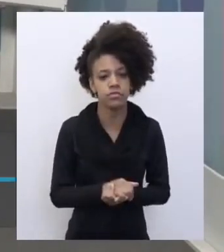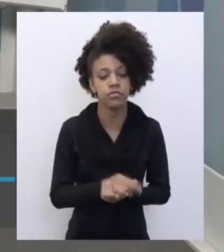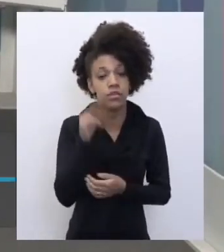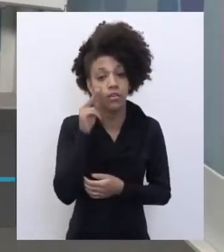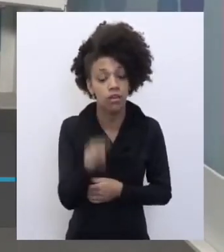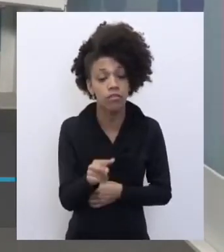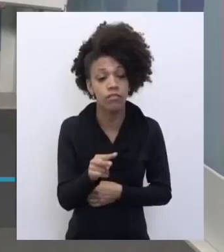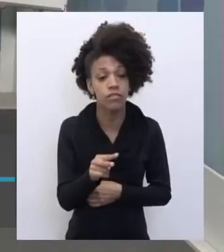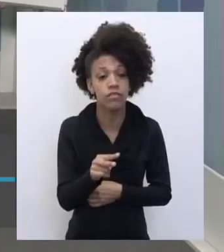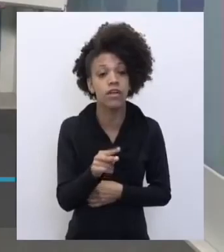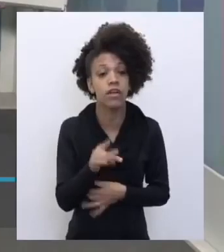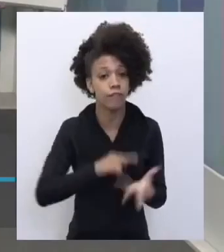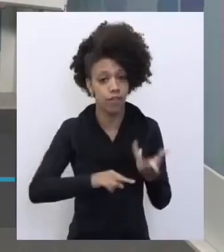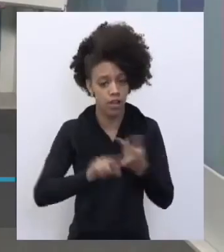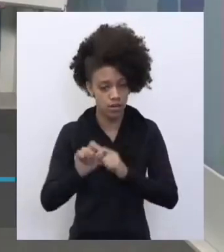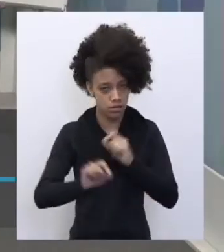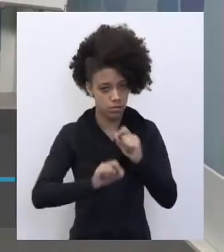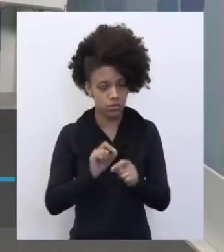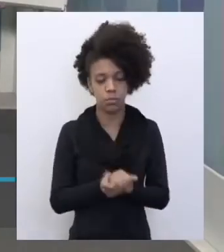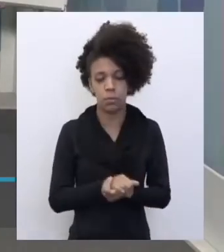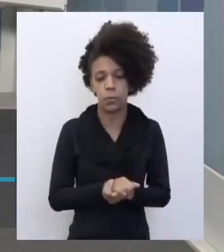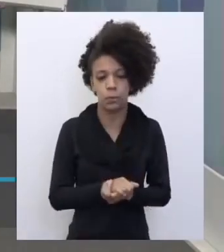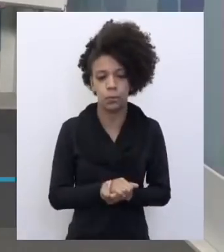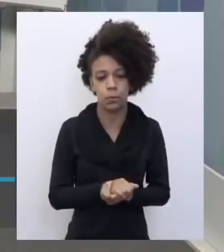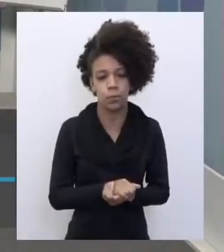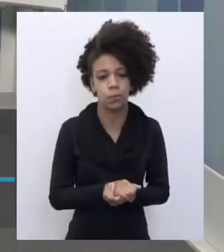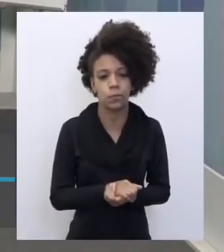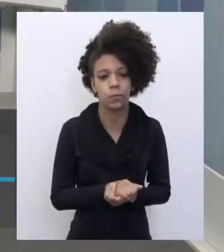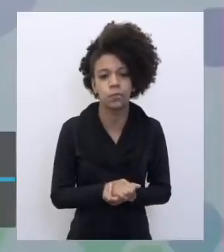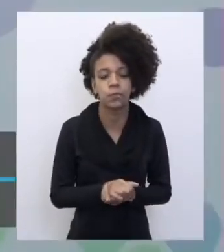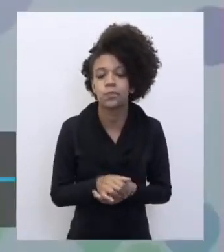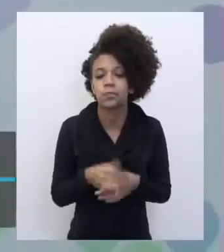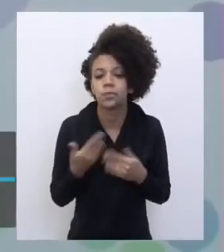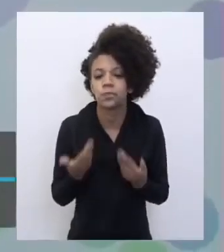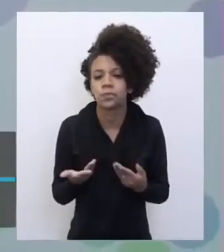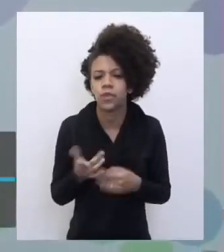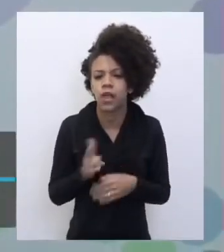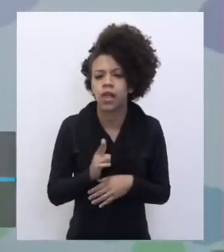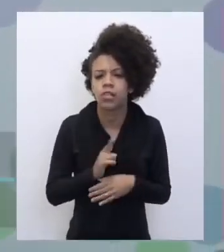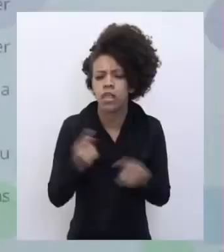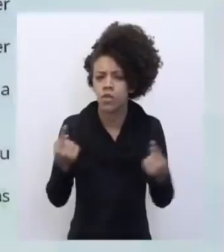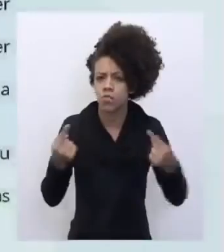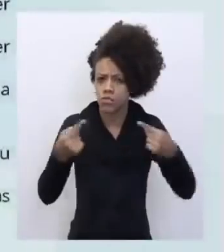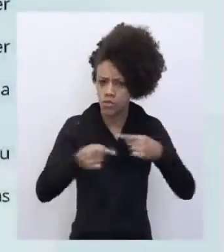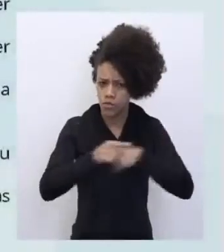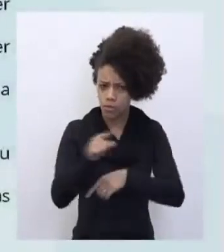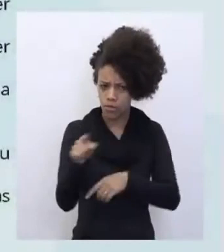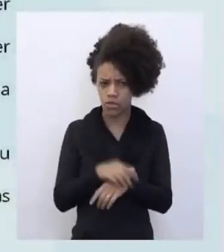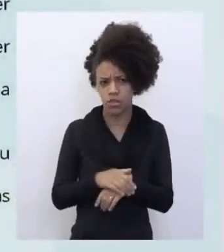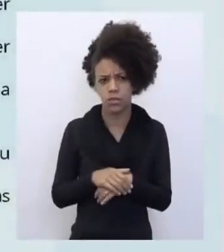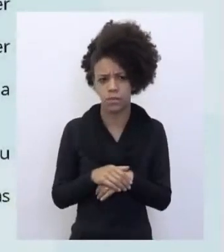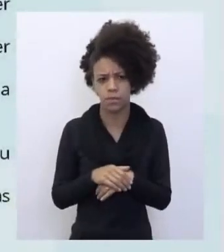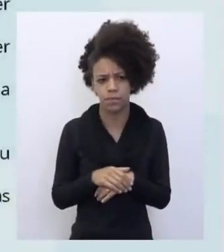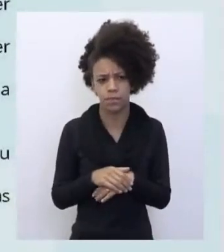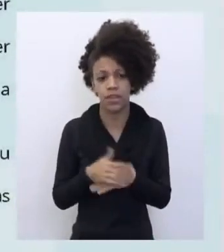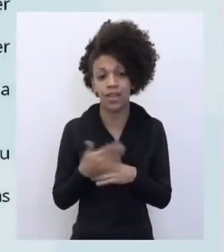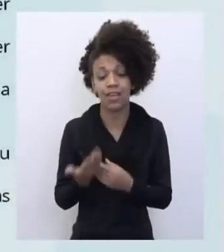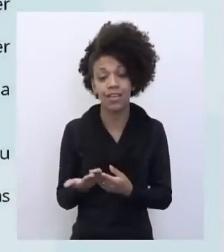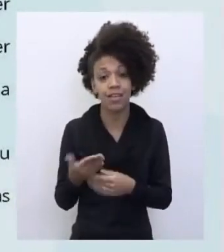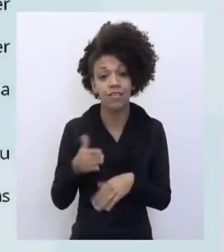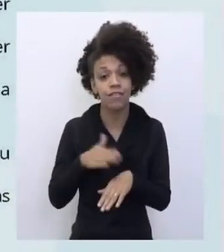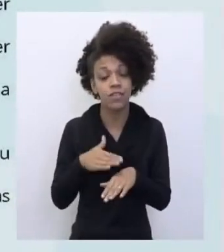ver bastante coisa. Vamos lá, turma. Eu tenho um desafio aqui para vocês, que é criar